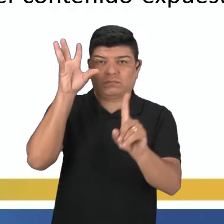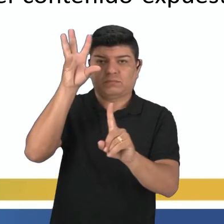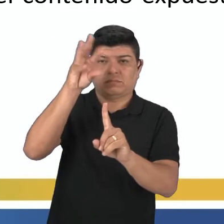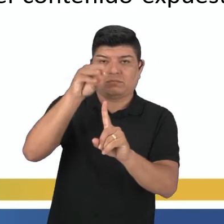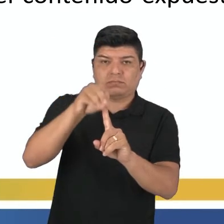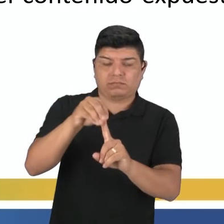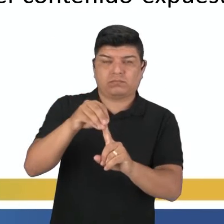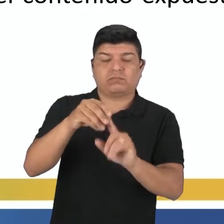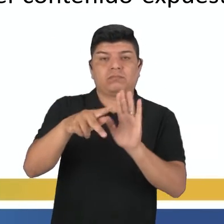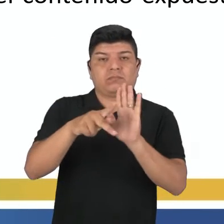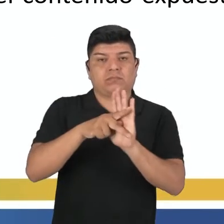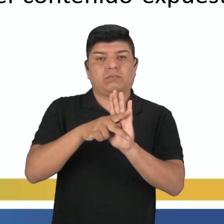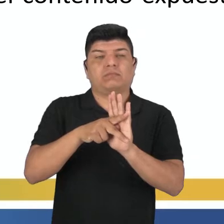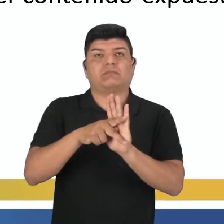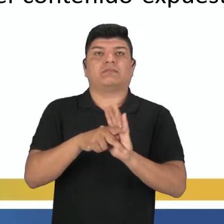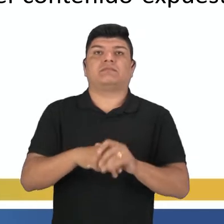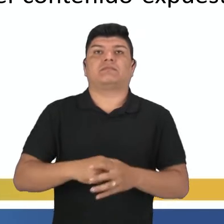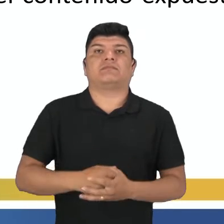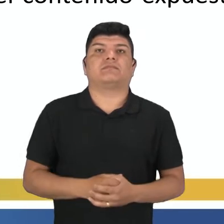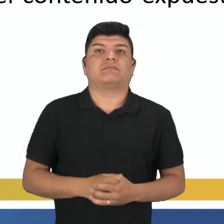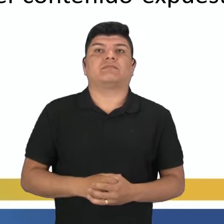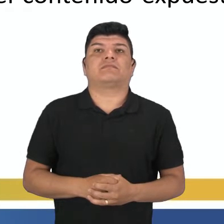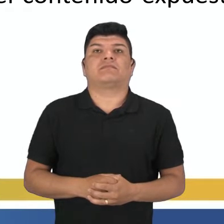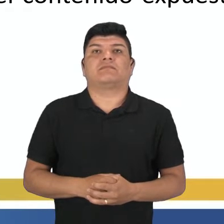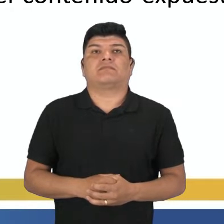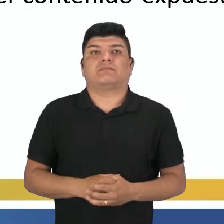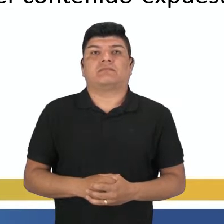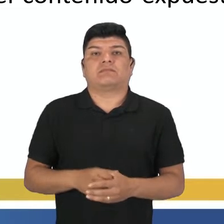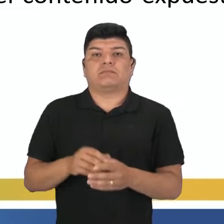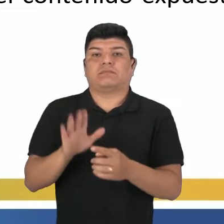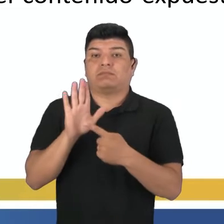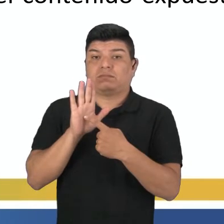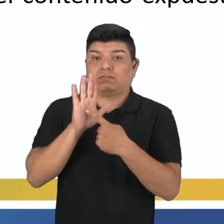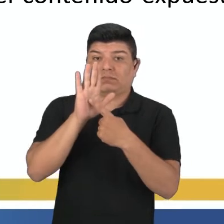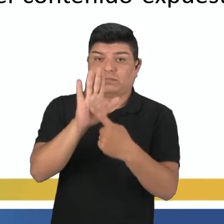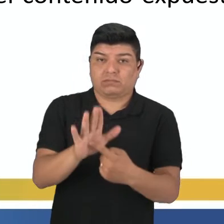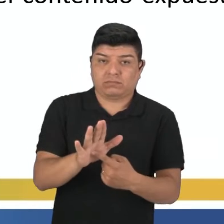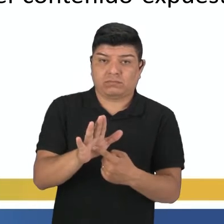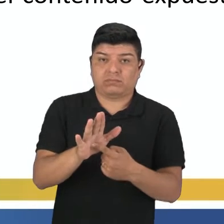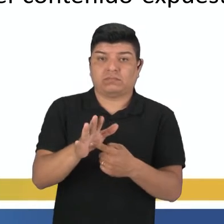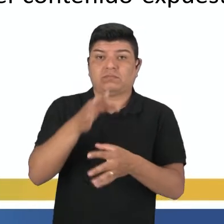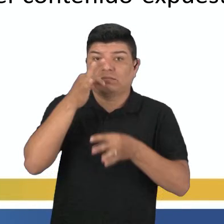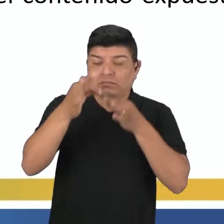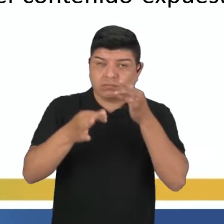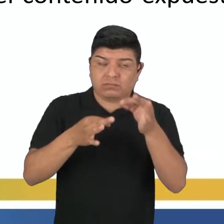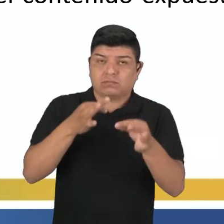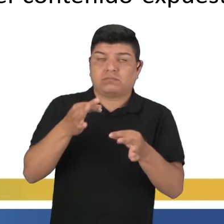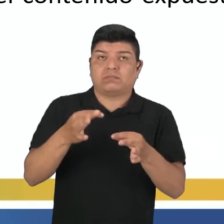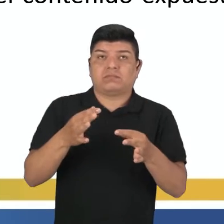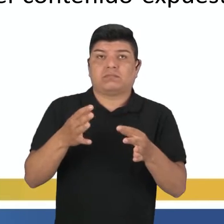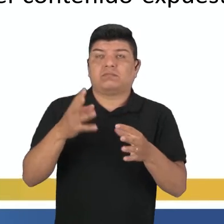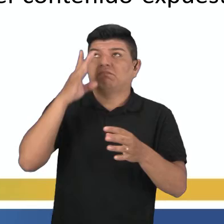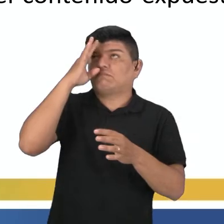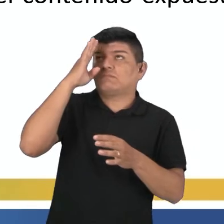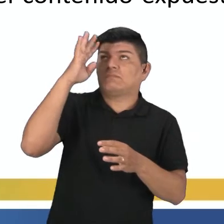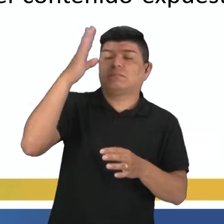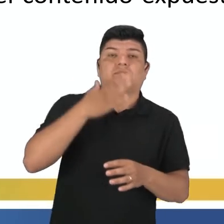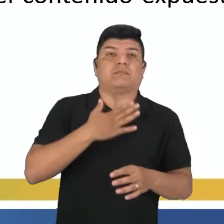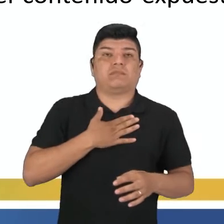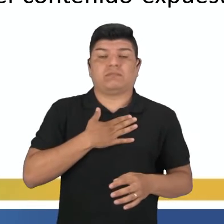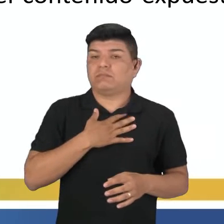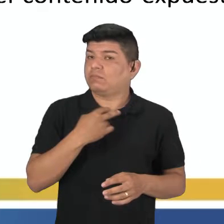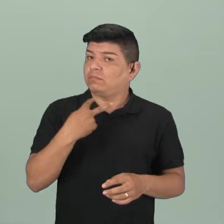objetiva, concreta, né? Apresentar fatos e argumentos comprovados, tá? Eu não posso imaginar,